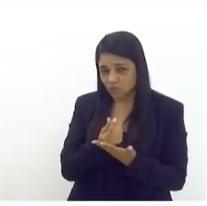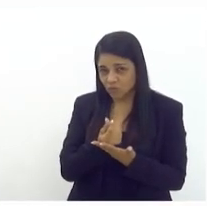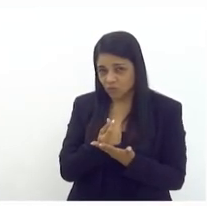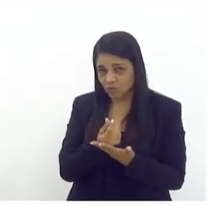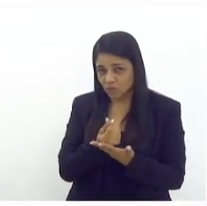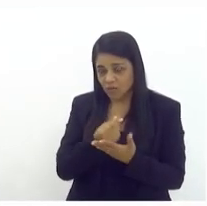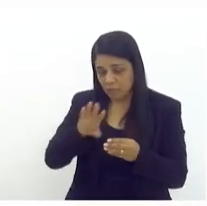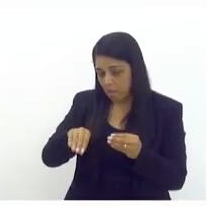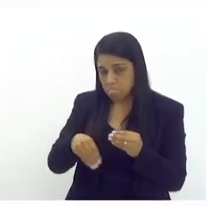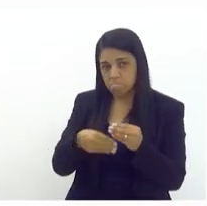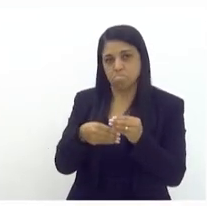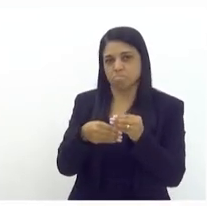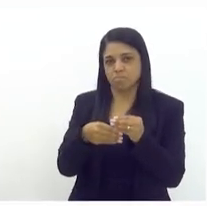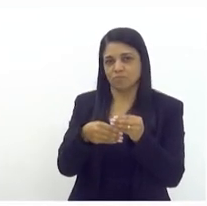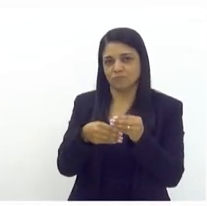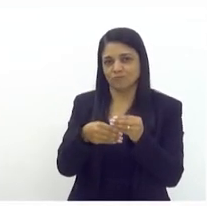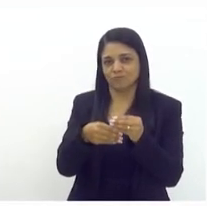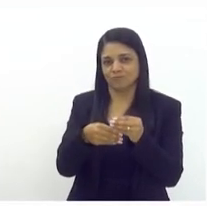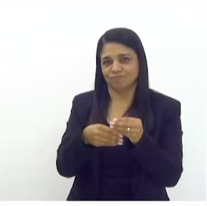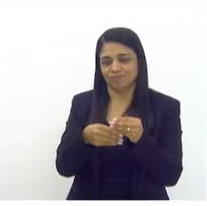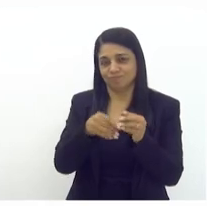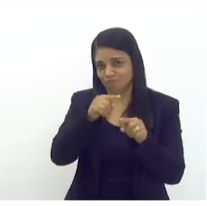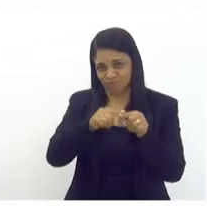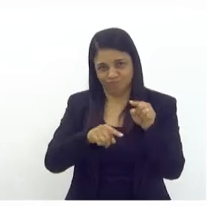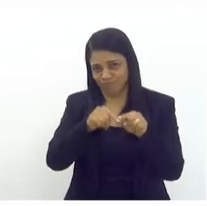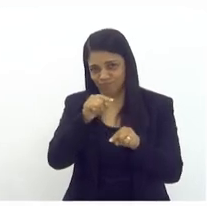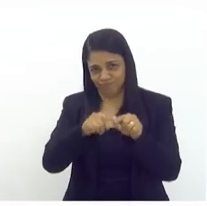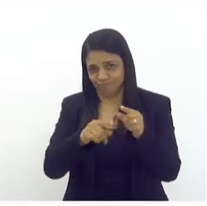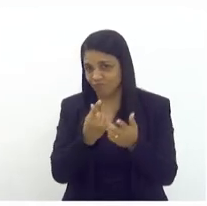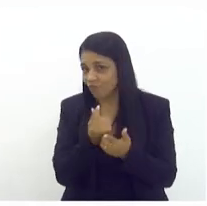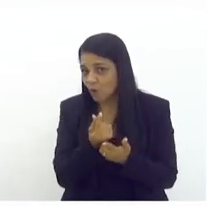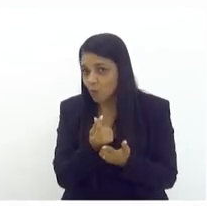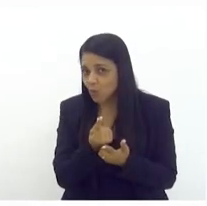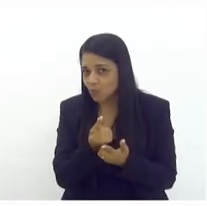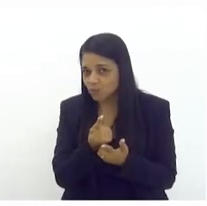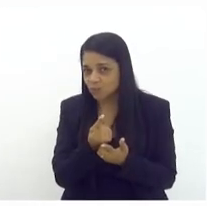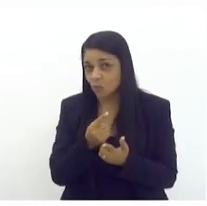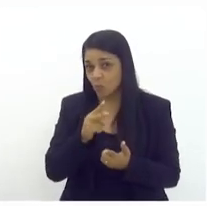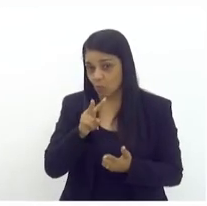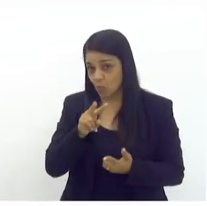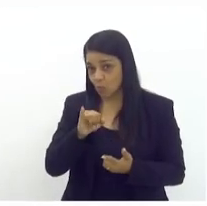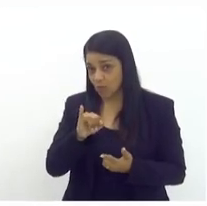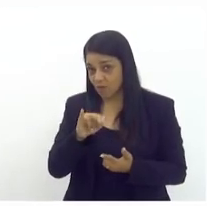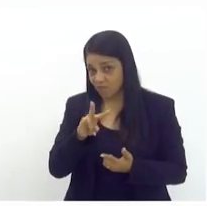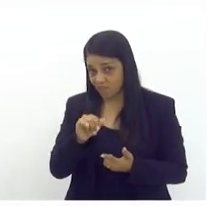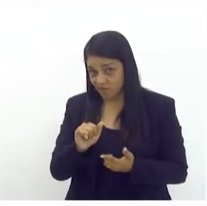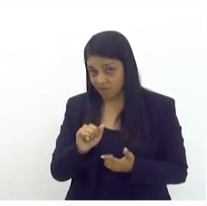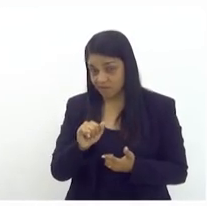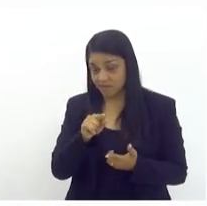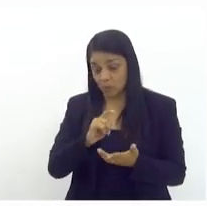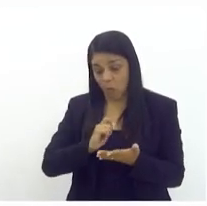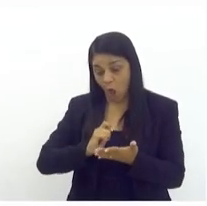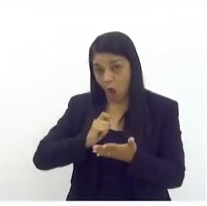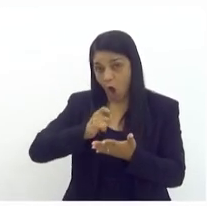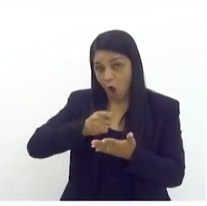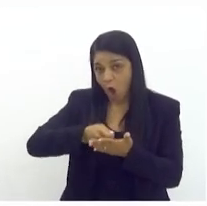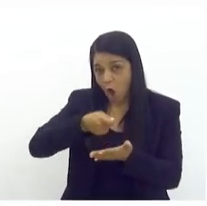tá embutido não no preço das coisas e a cobrança no destino